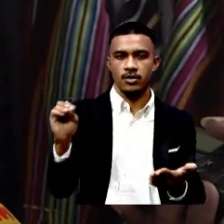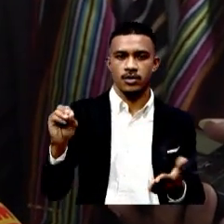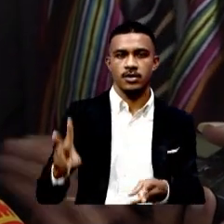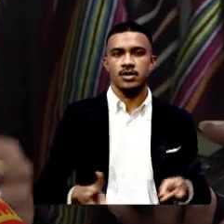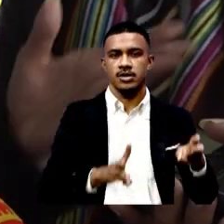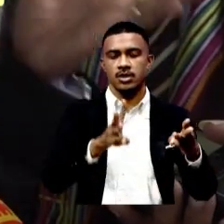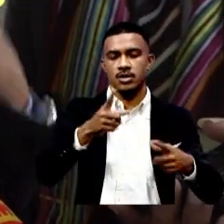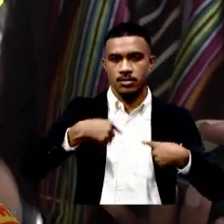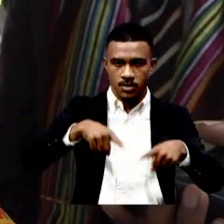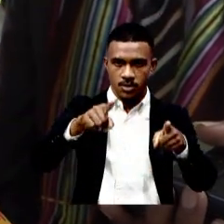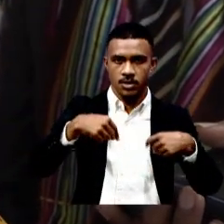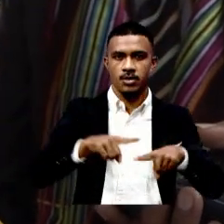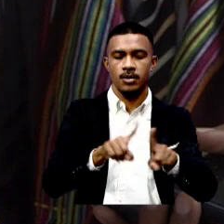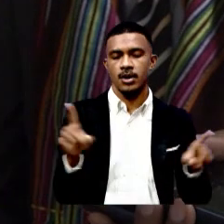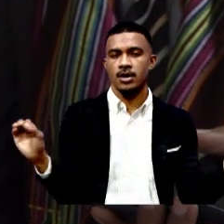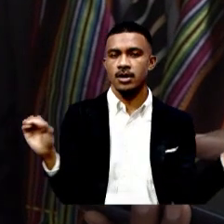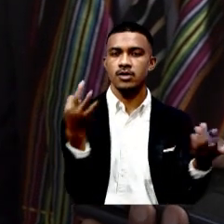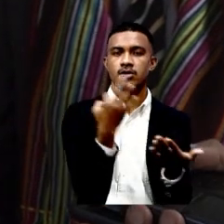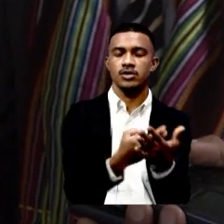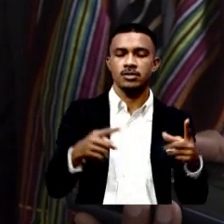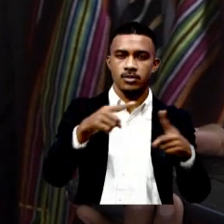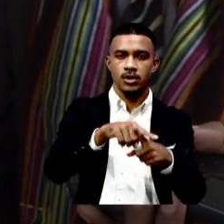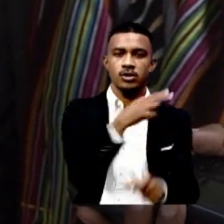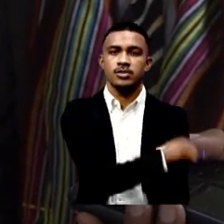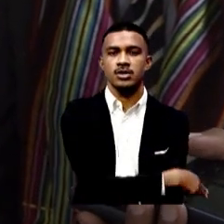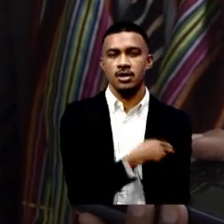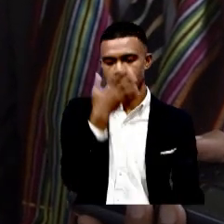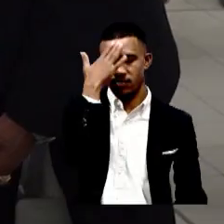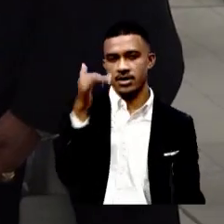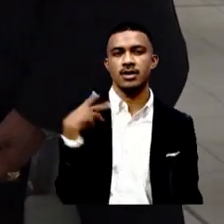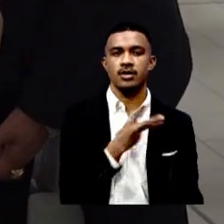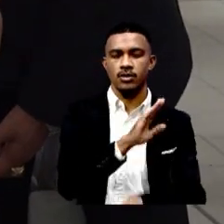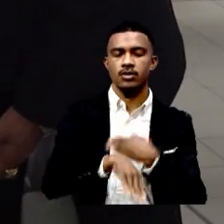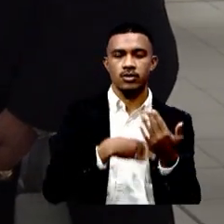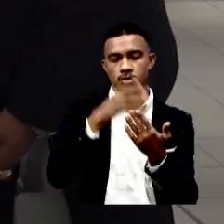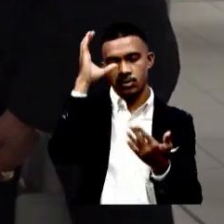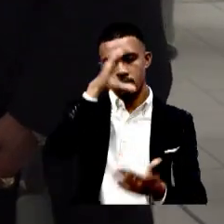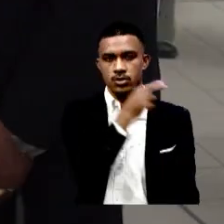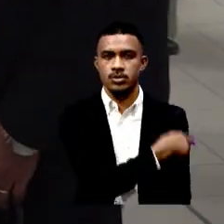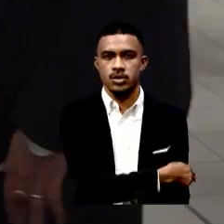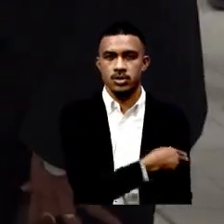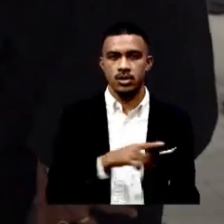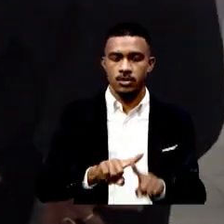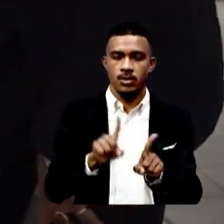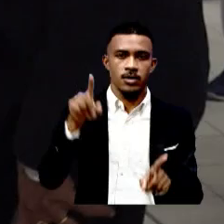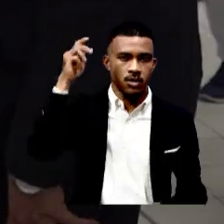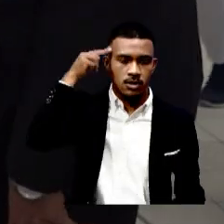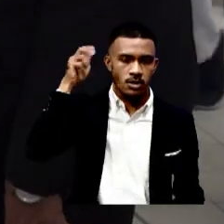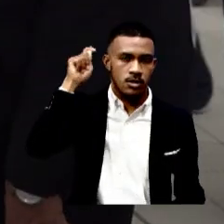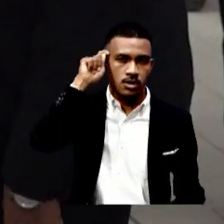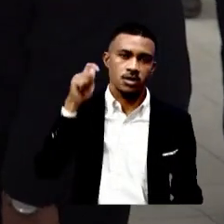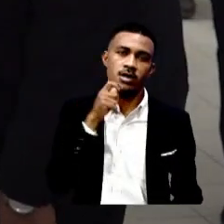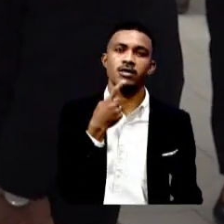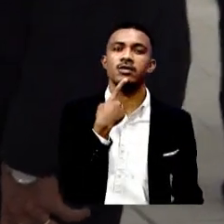maclap. Lá é ossam para hospital tamsera. E tem ser nehota para o hospital. Mas bem, Taumaturu Ruakateten que esclarece, a tu melhor a